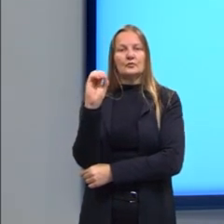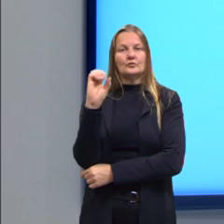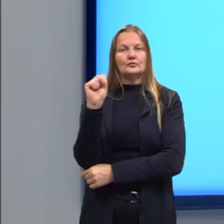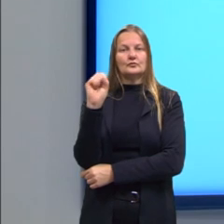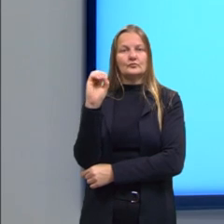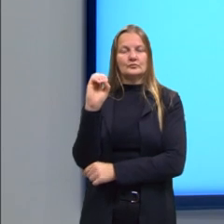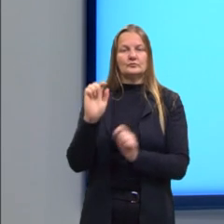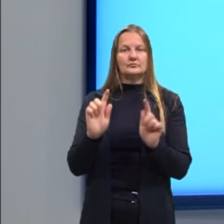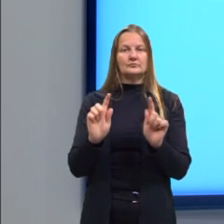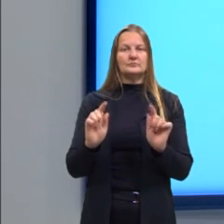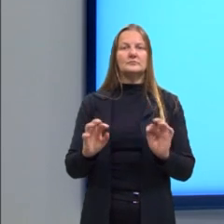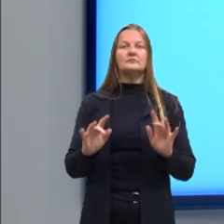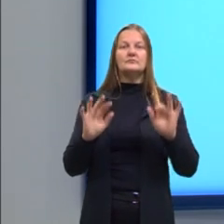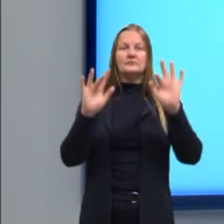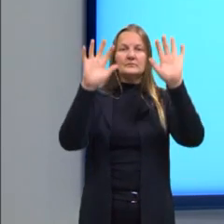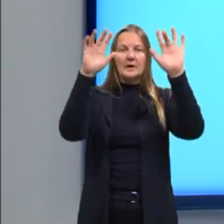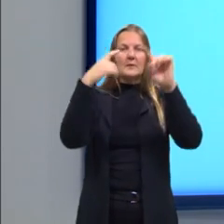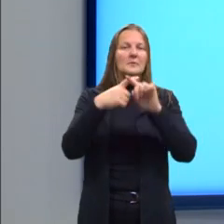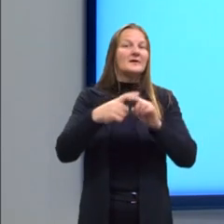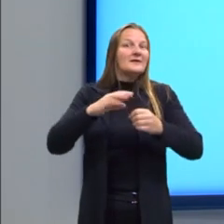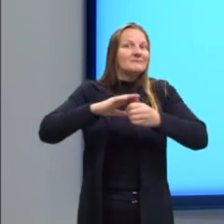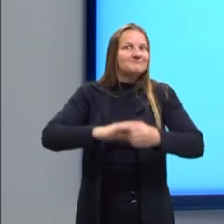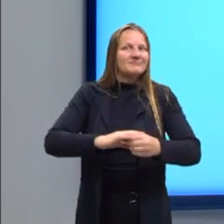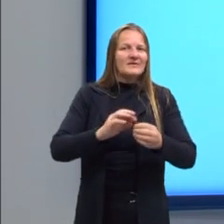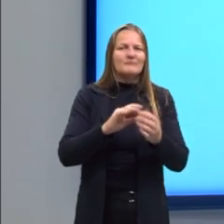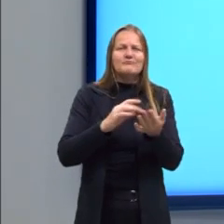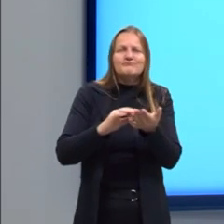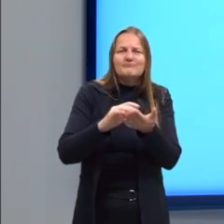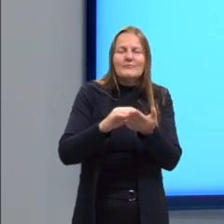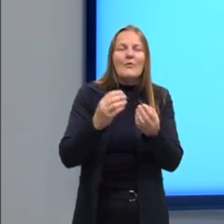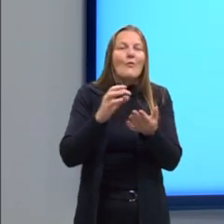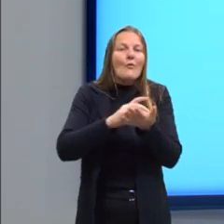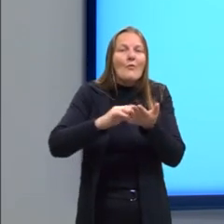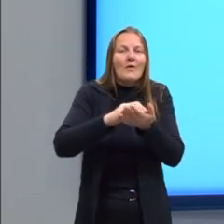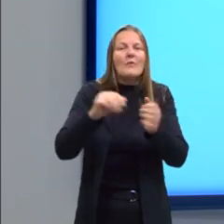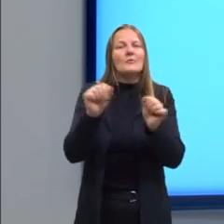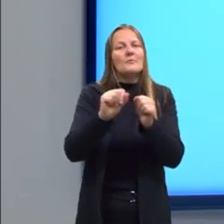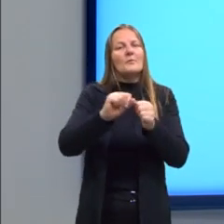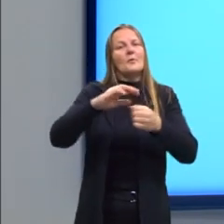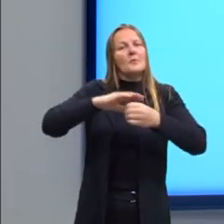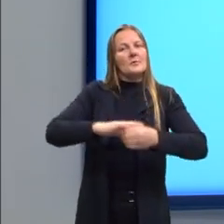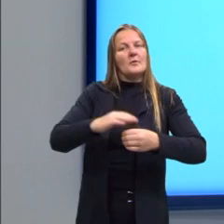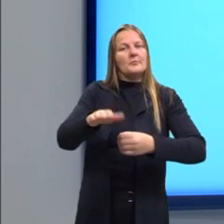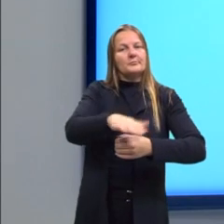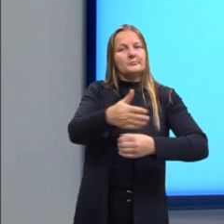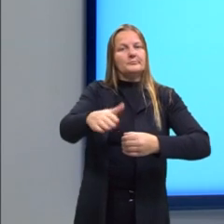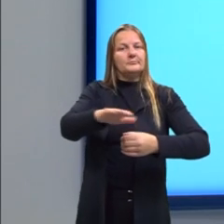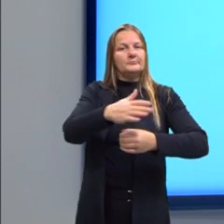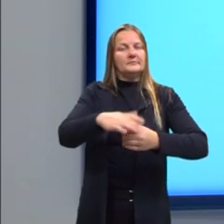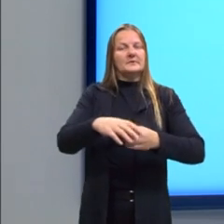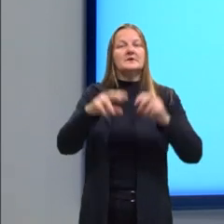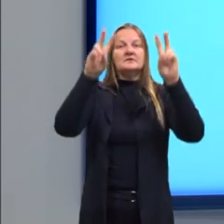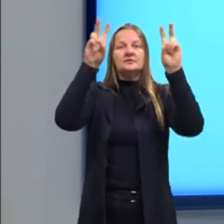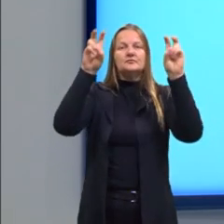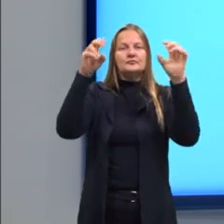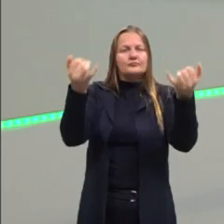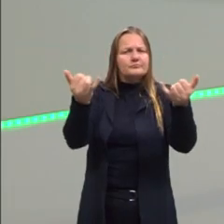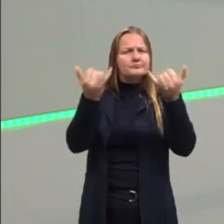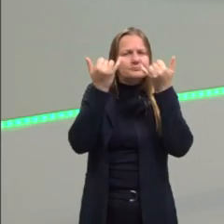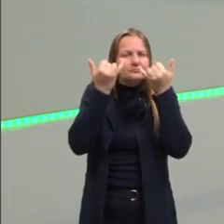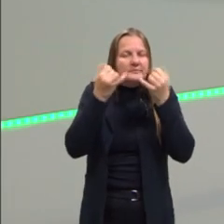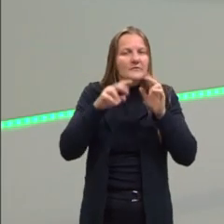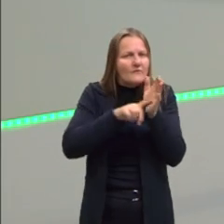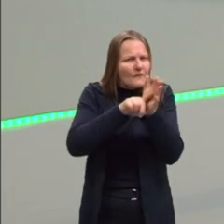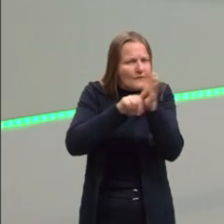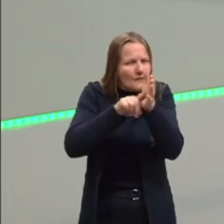expressas em termos de pressão pressões parciais claro que quando a gente olhar um anunciado a gente vai verificar